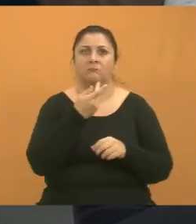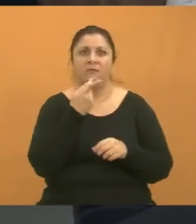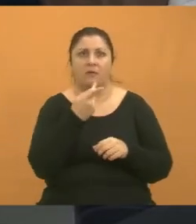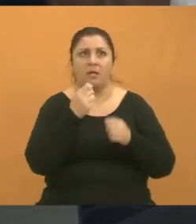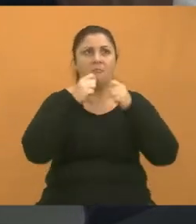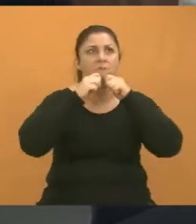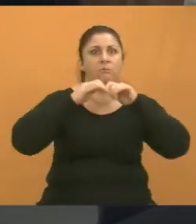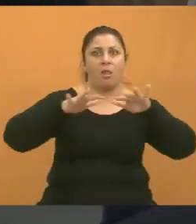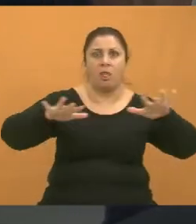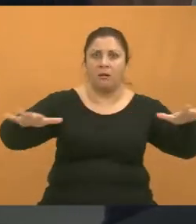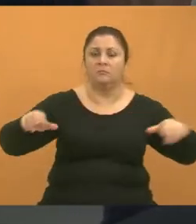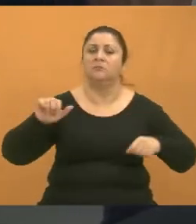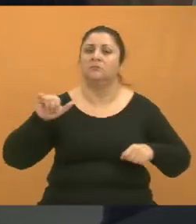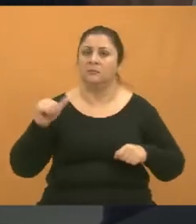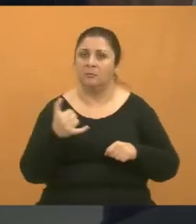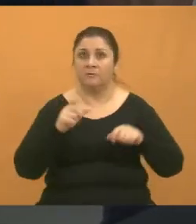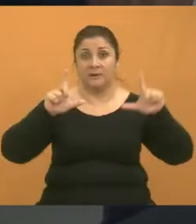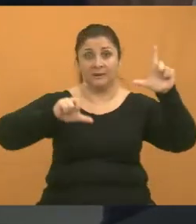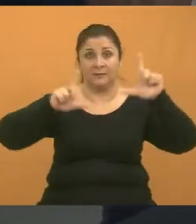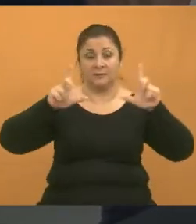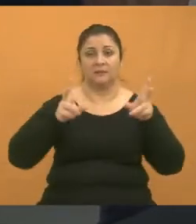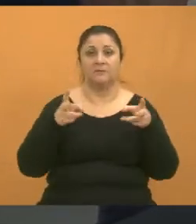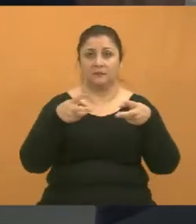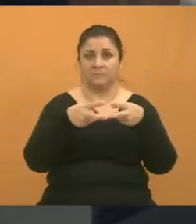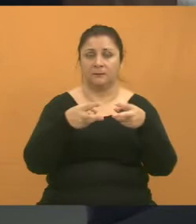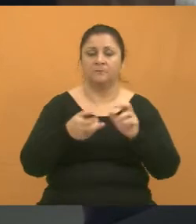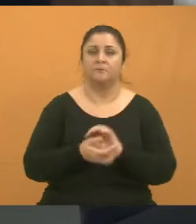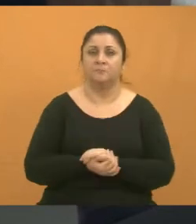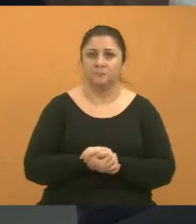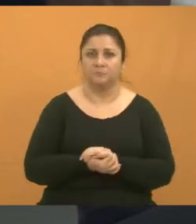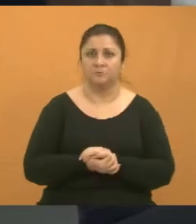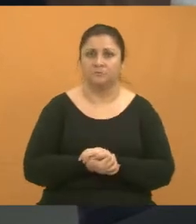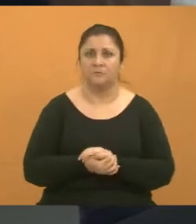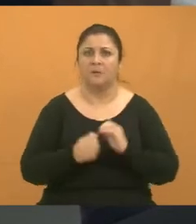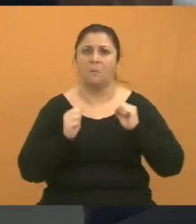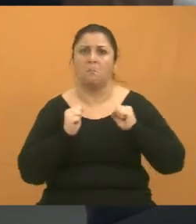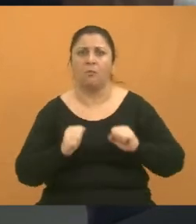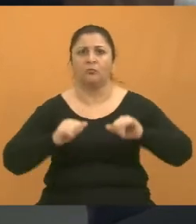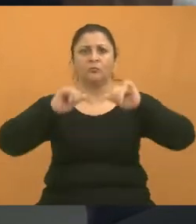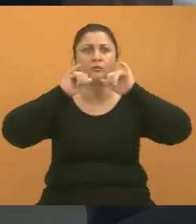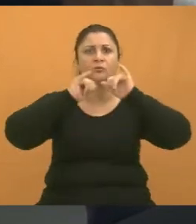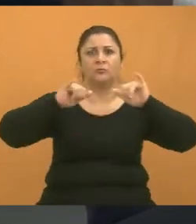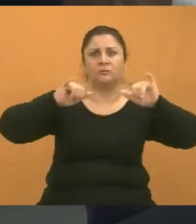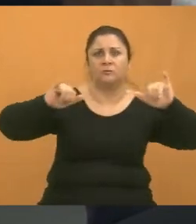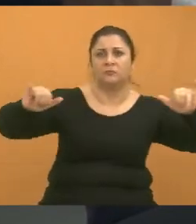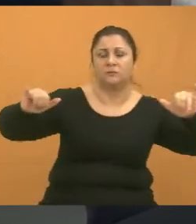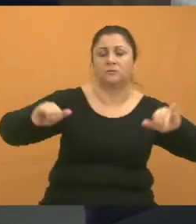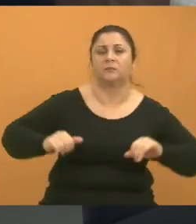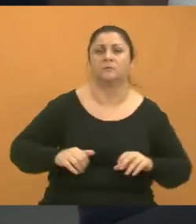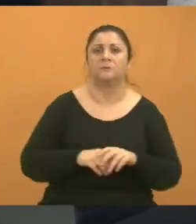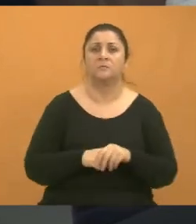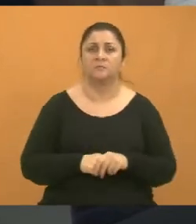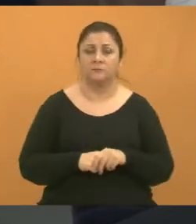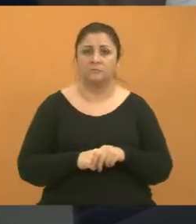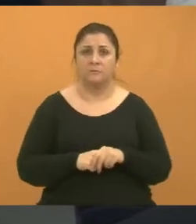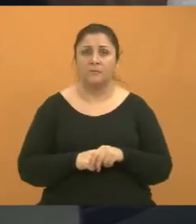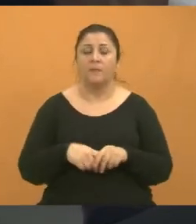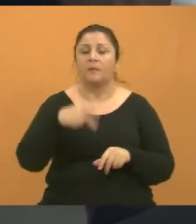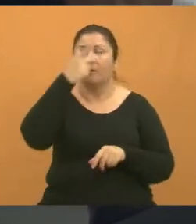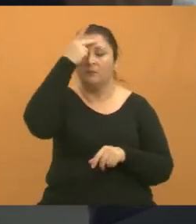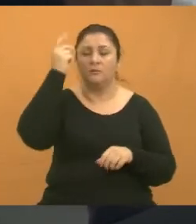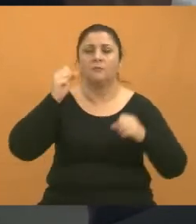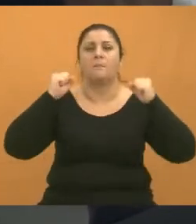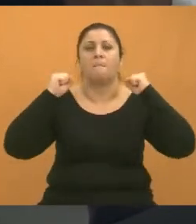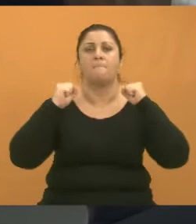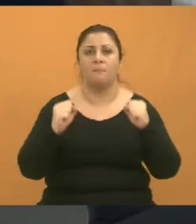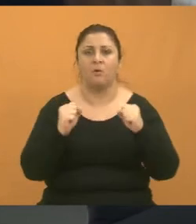Sônia, aproveitar bem a nossa TV Câmara para poder divulgar que a pessoa pode